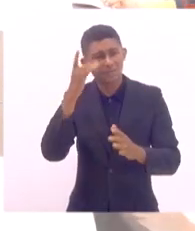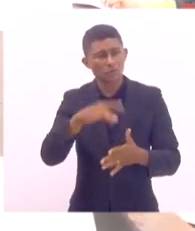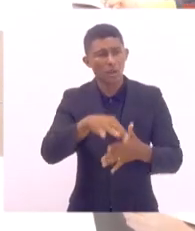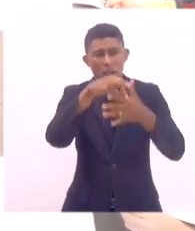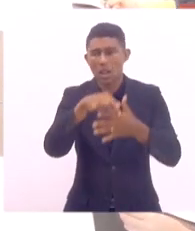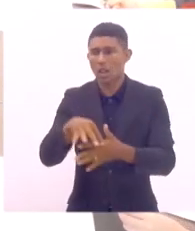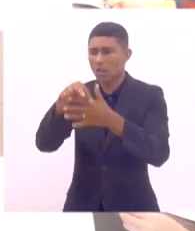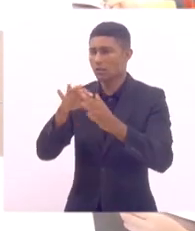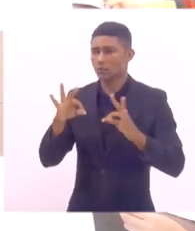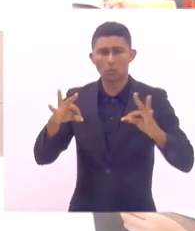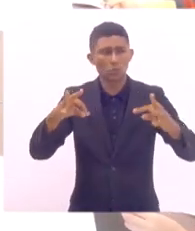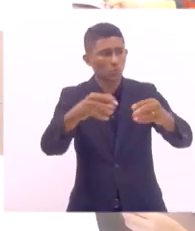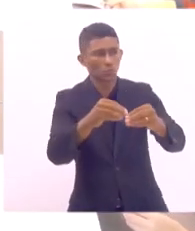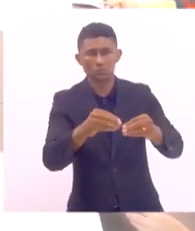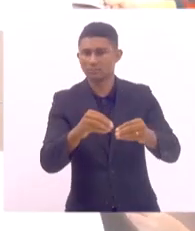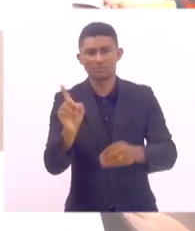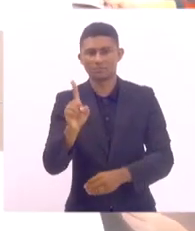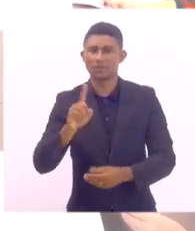aqui. Porque